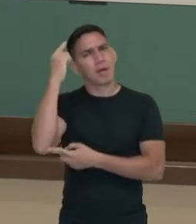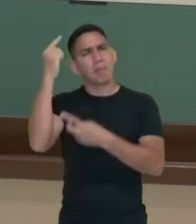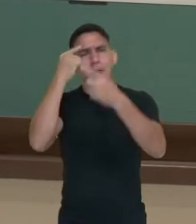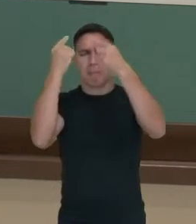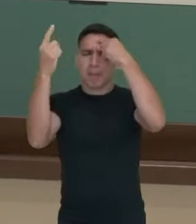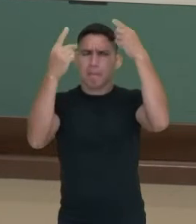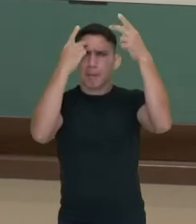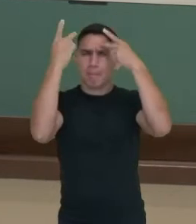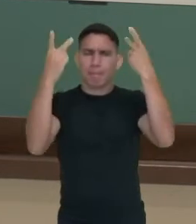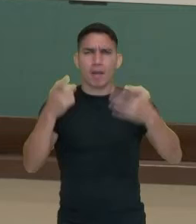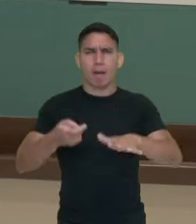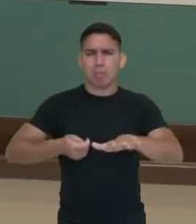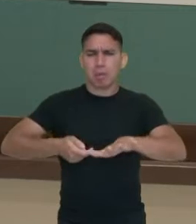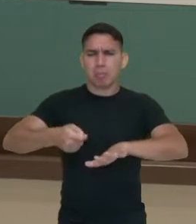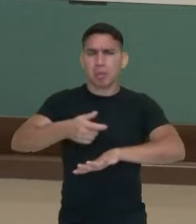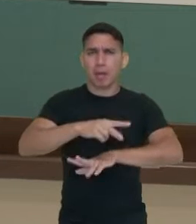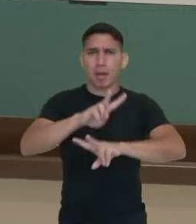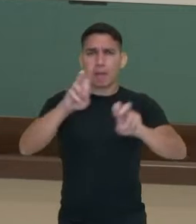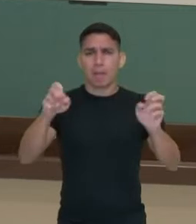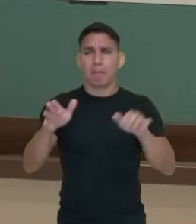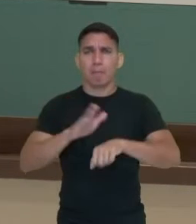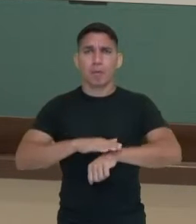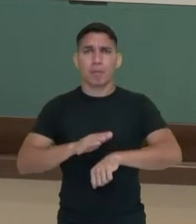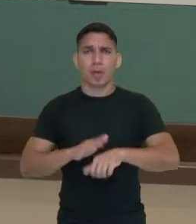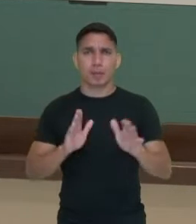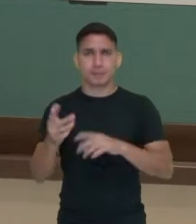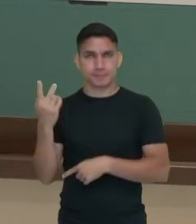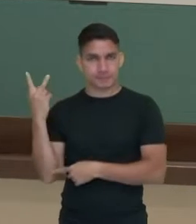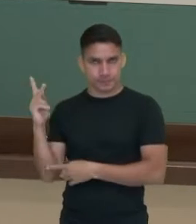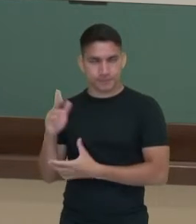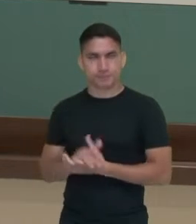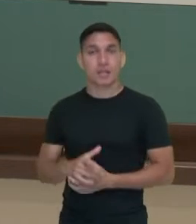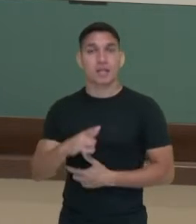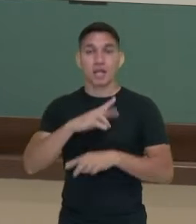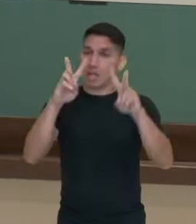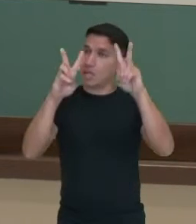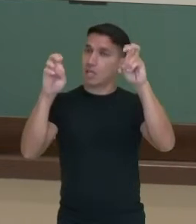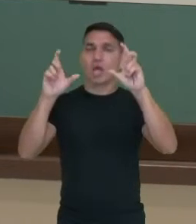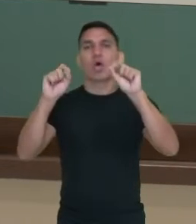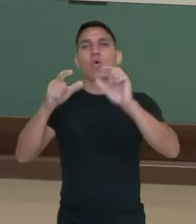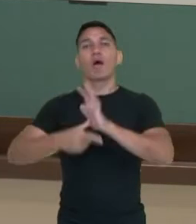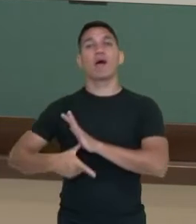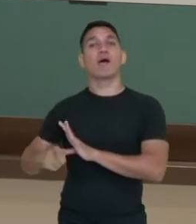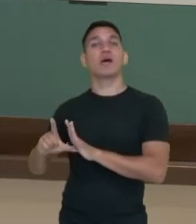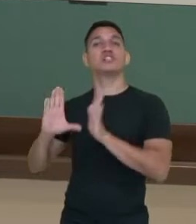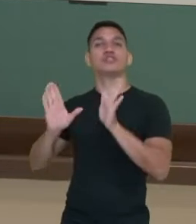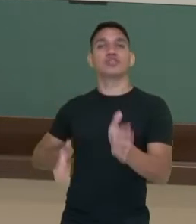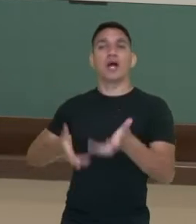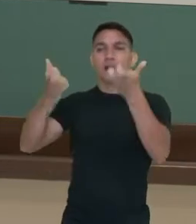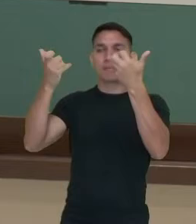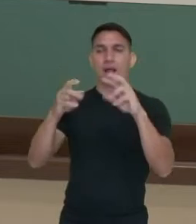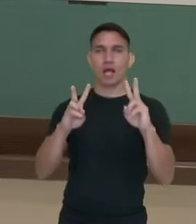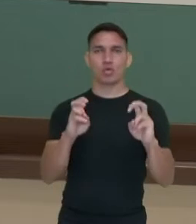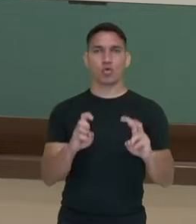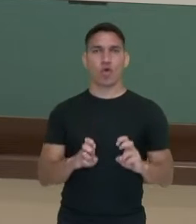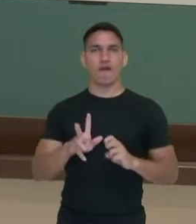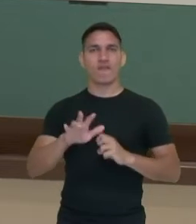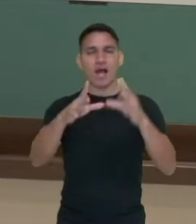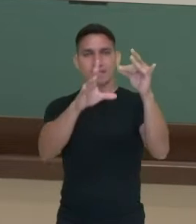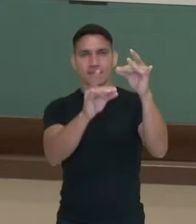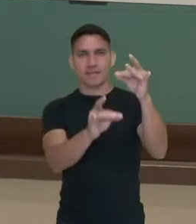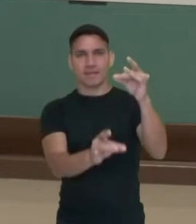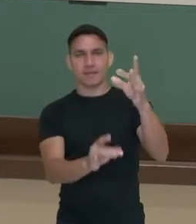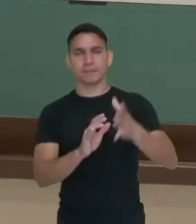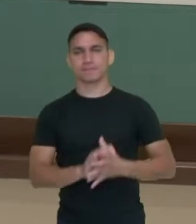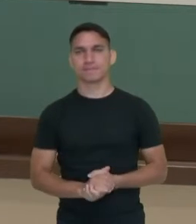falsas presentes na época em questão. Nós temos o título que antecipa o assunto abordado no